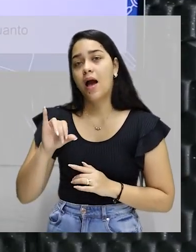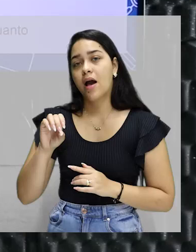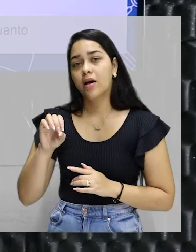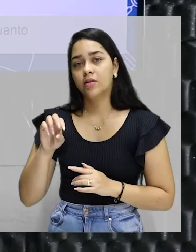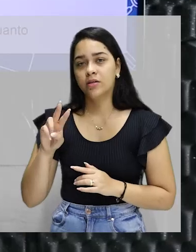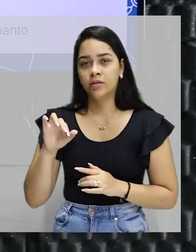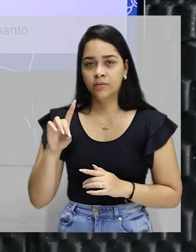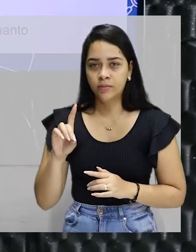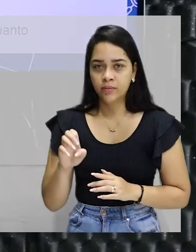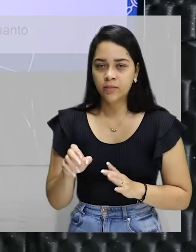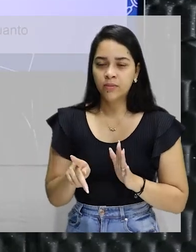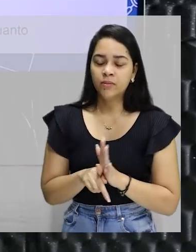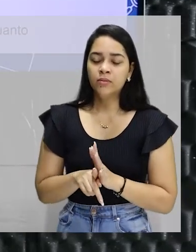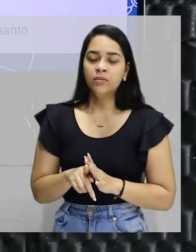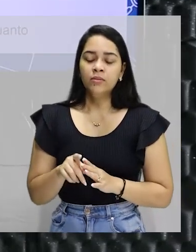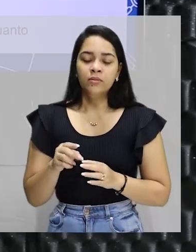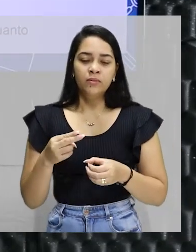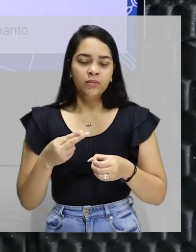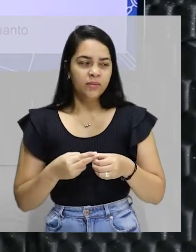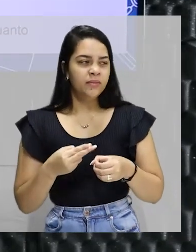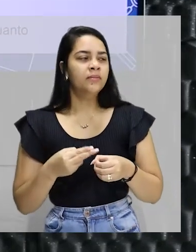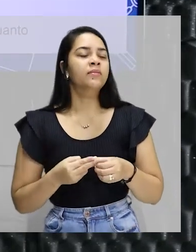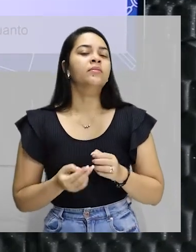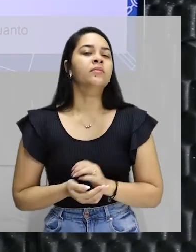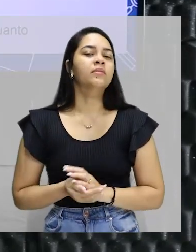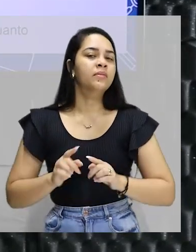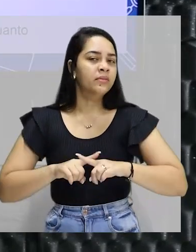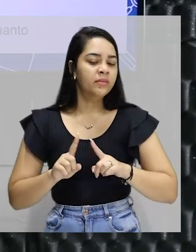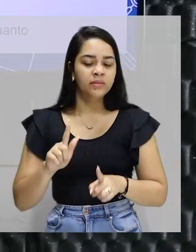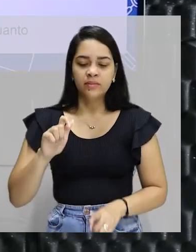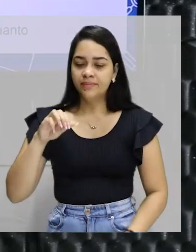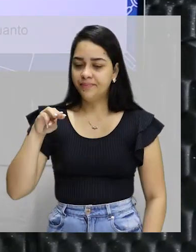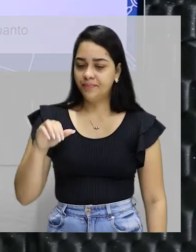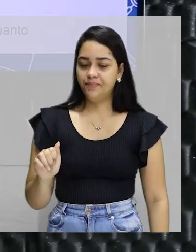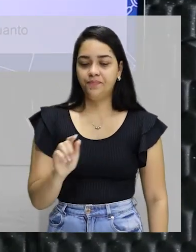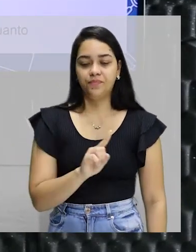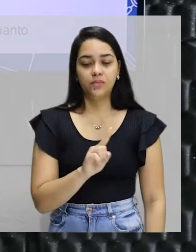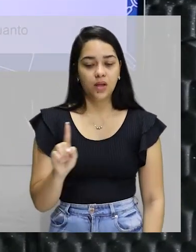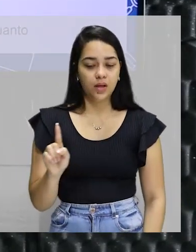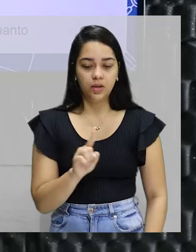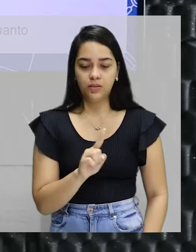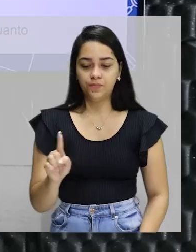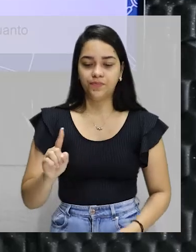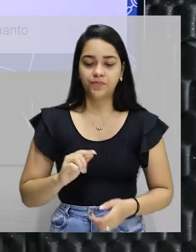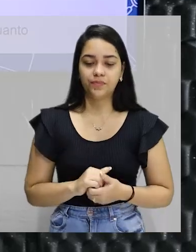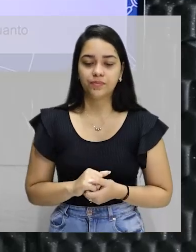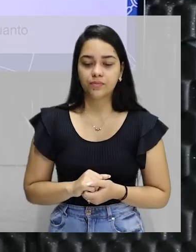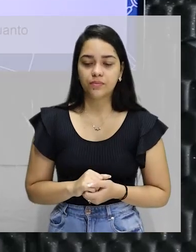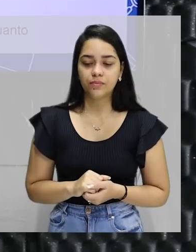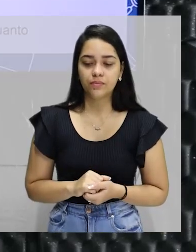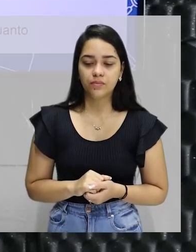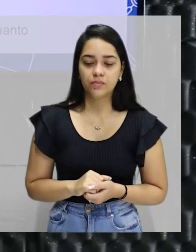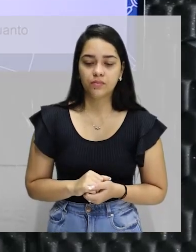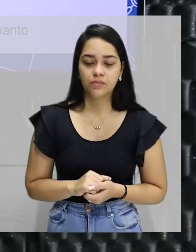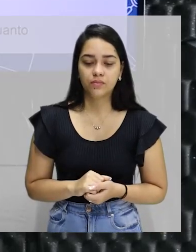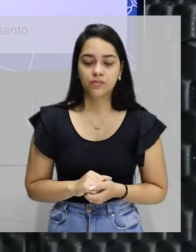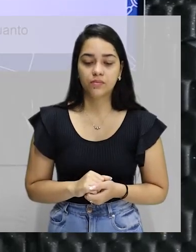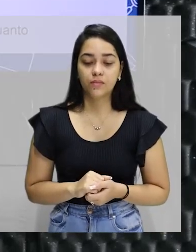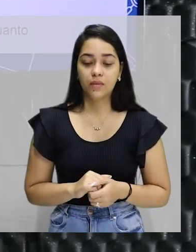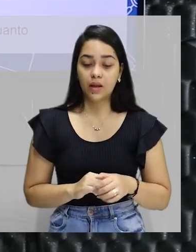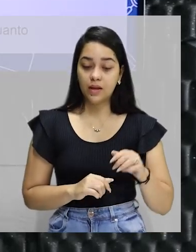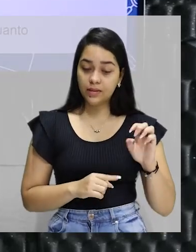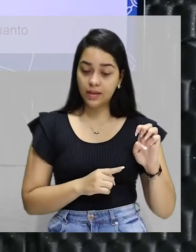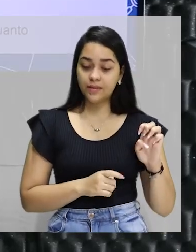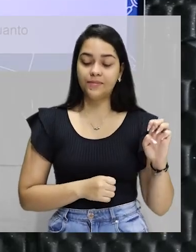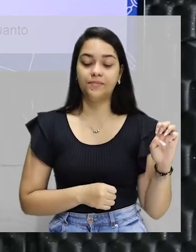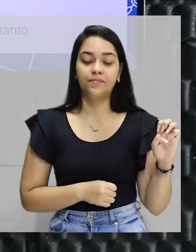radioatividade gerada por um núcleo instável, mas gama é um tipo de radiação. A bomba atômica é um exemplo